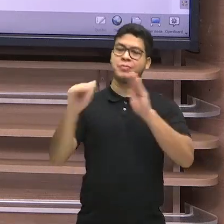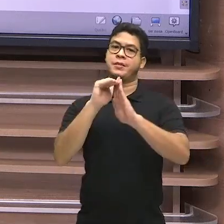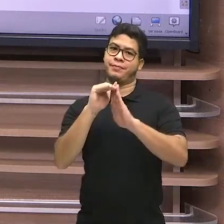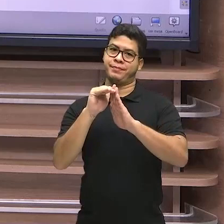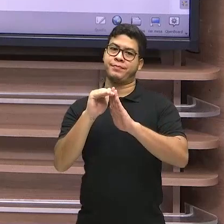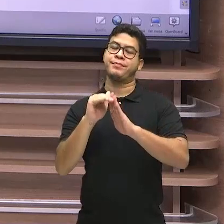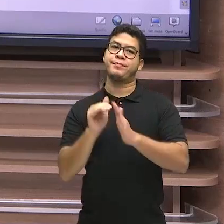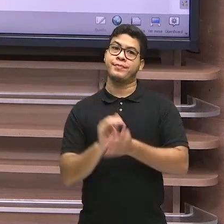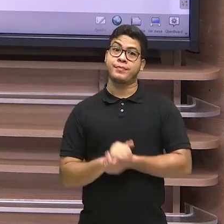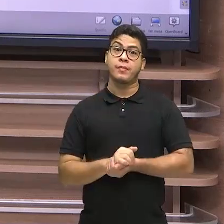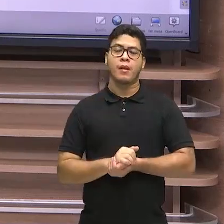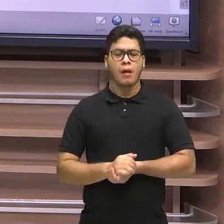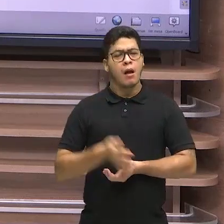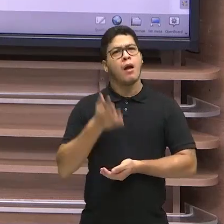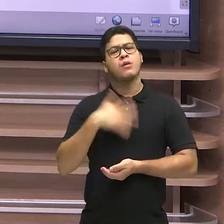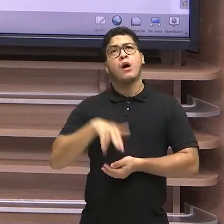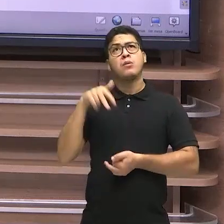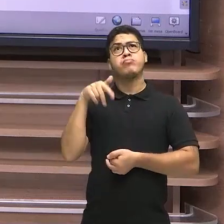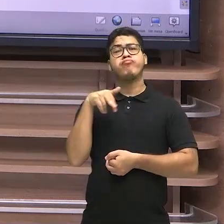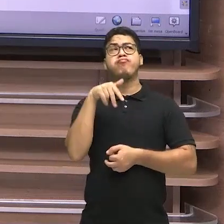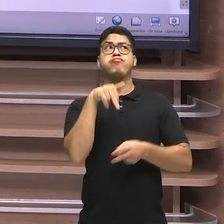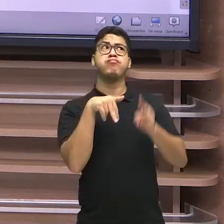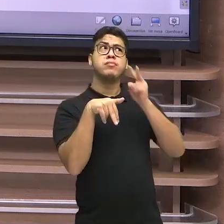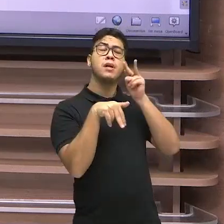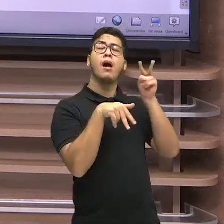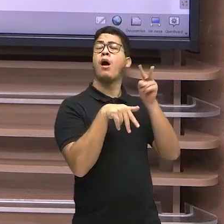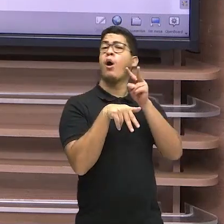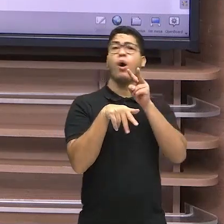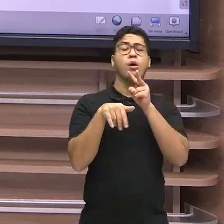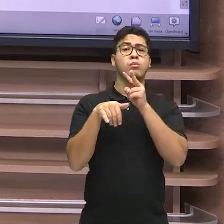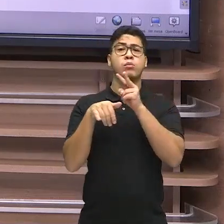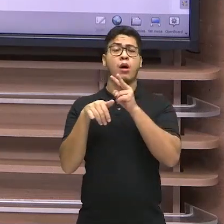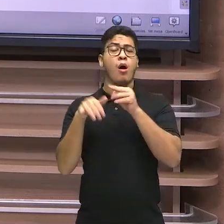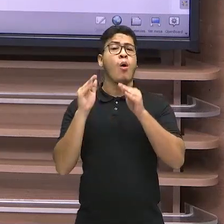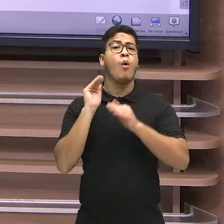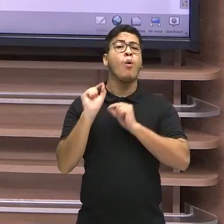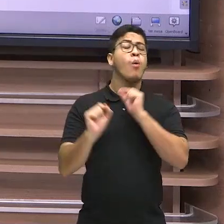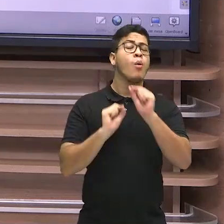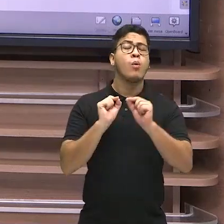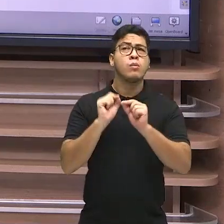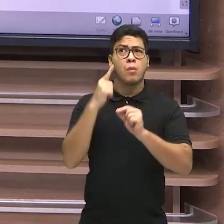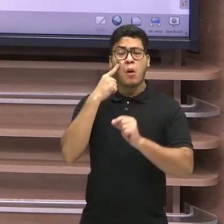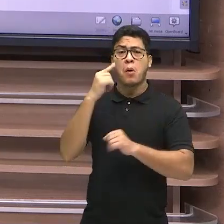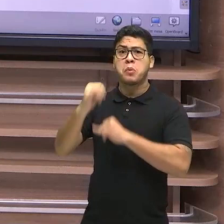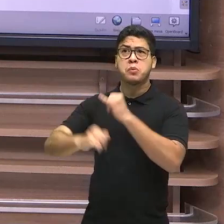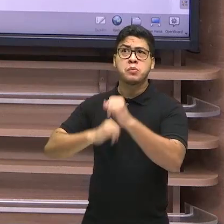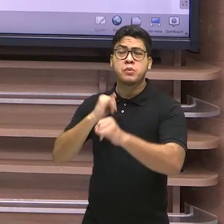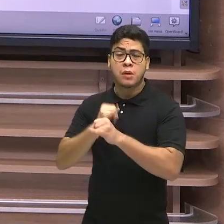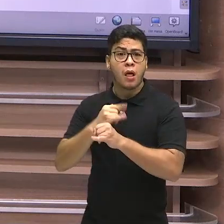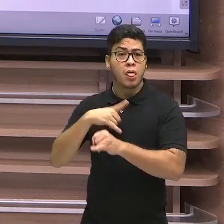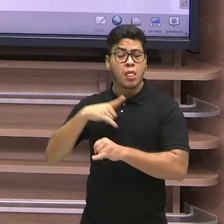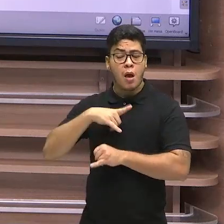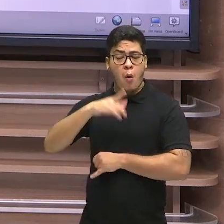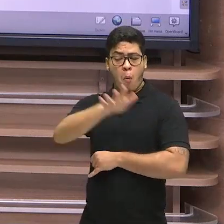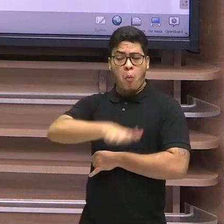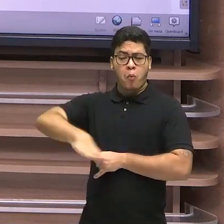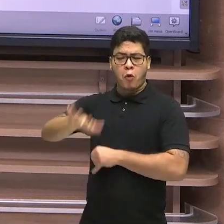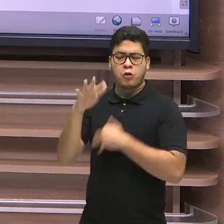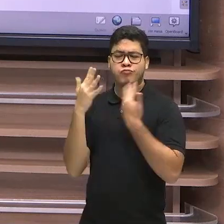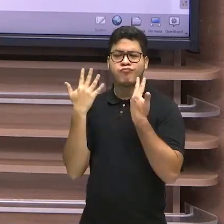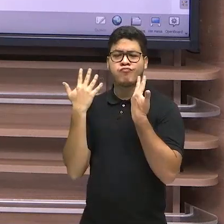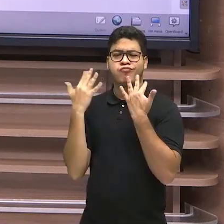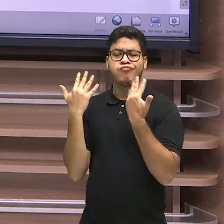gente andando pela cidade e vendo na internet, em propagandas, você sempre tem parques naturais, uns espaços